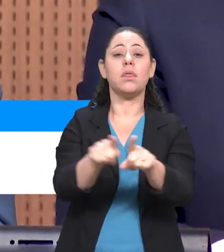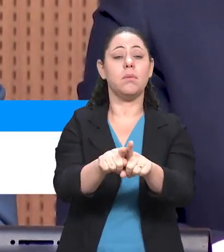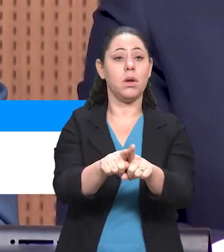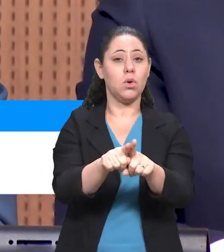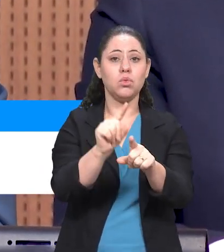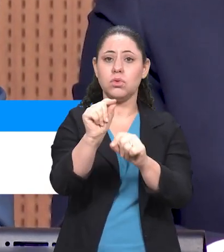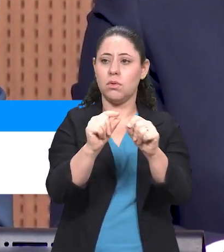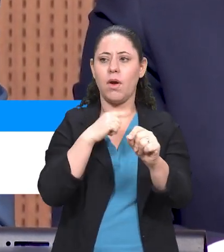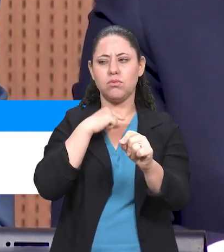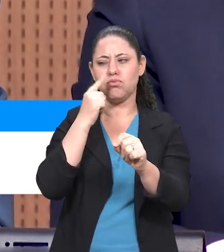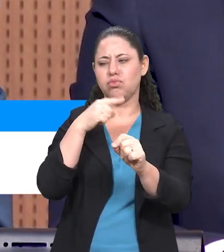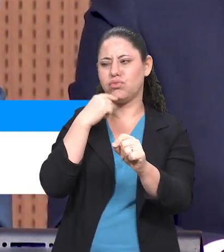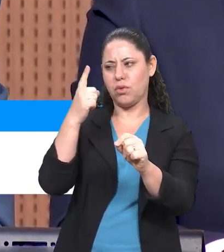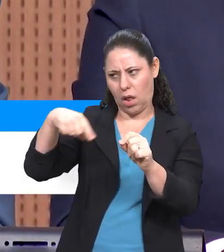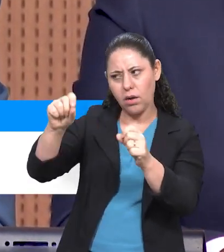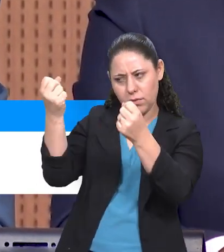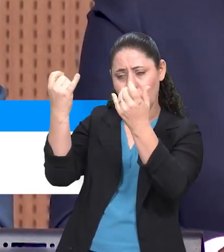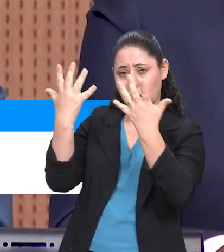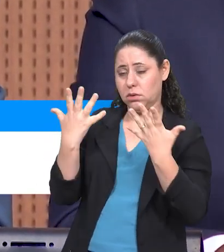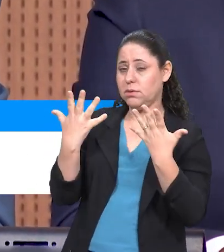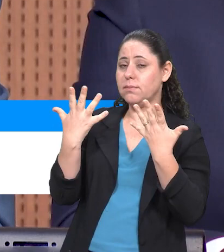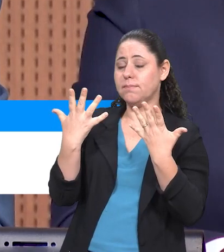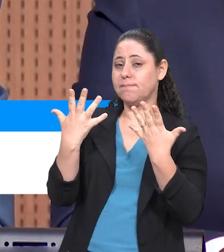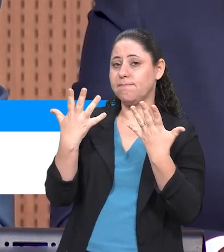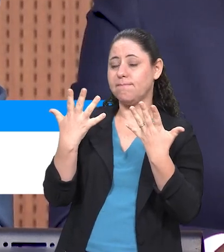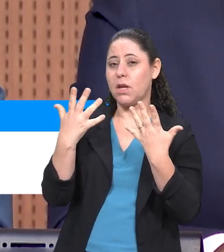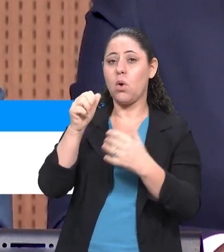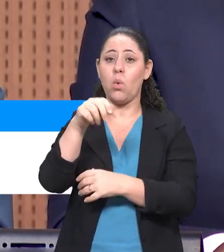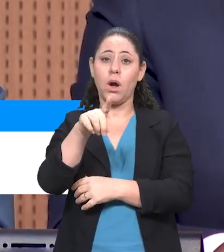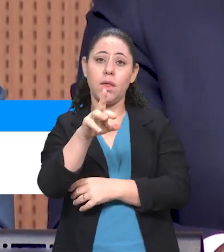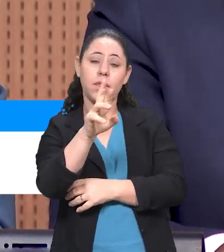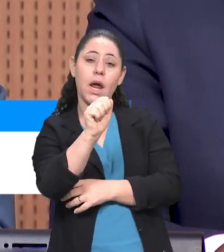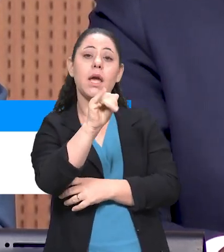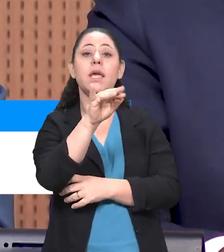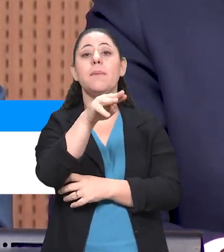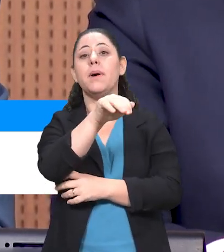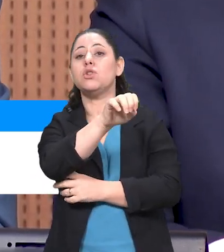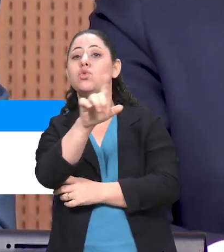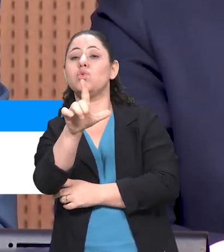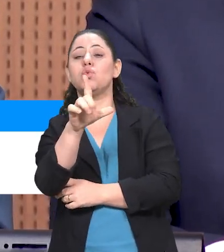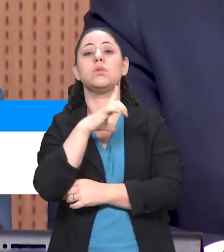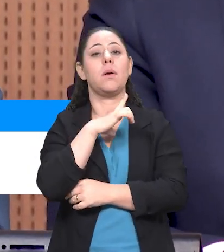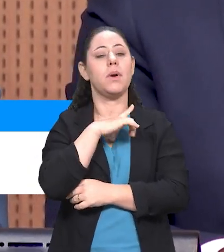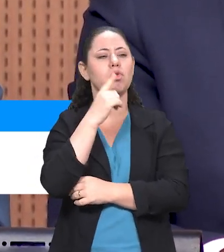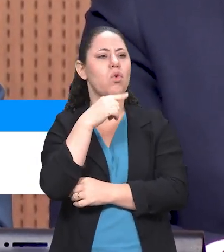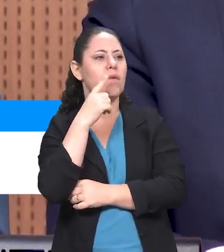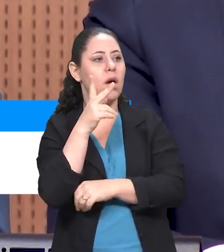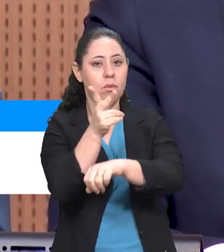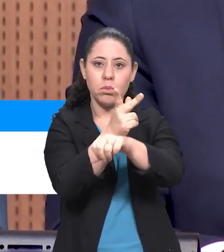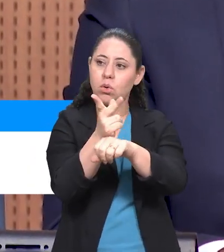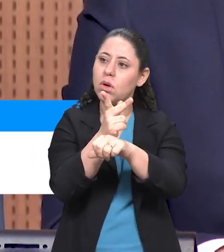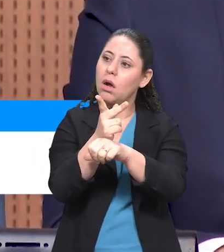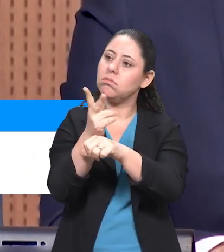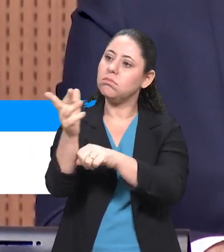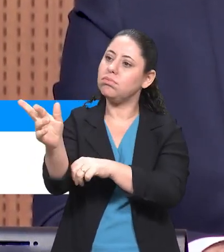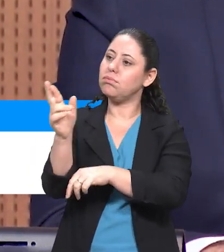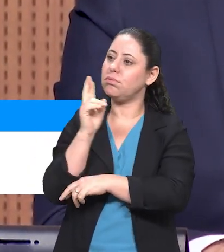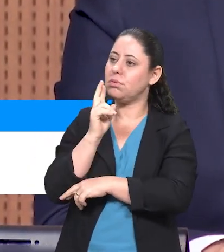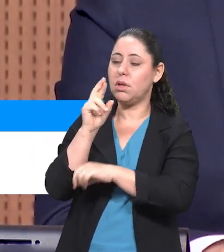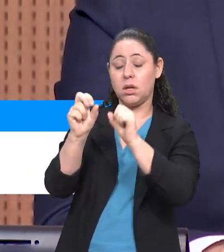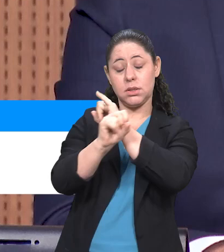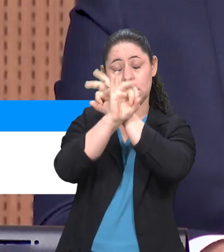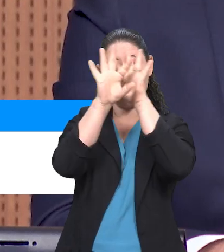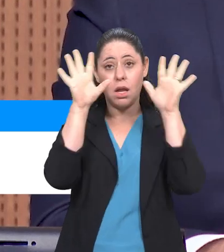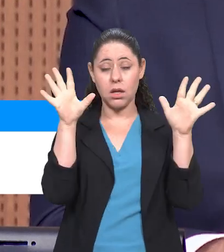Embrapa aquilo que nós e tivermos de dúvida certamente né o André da emu que a gente tiver dúvida a gente